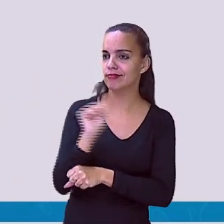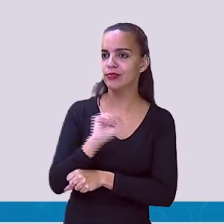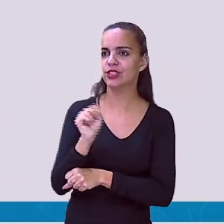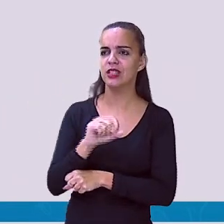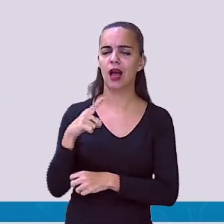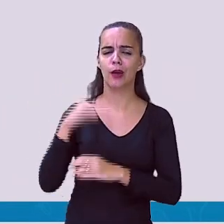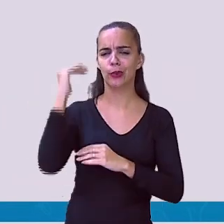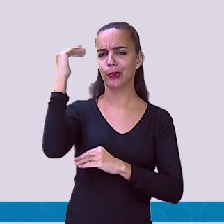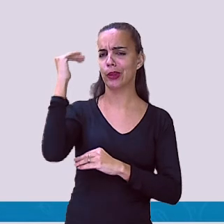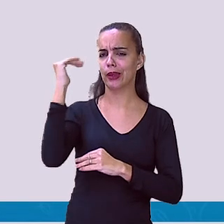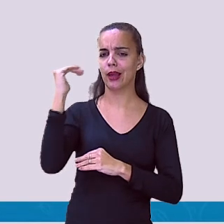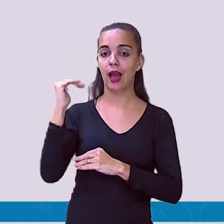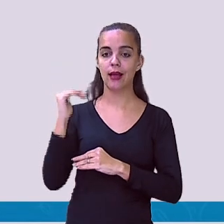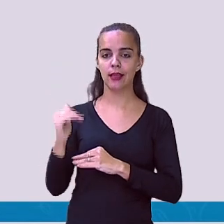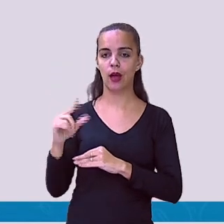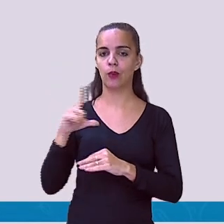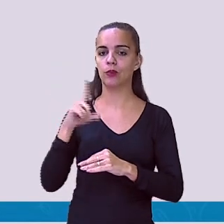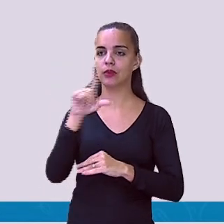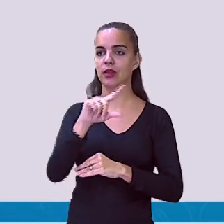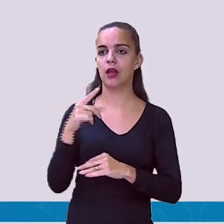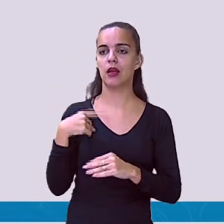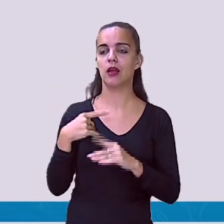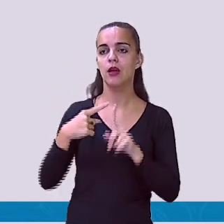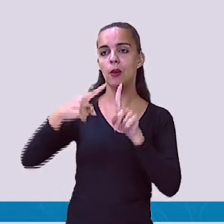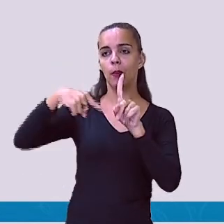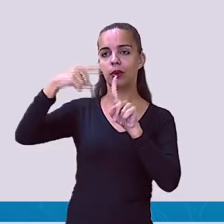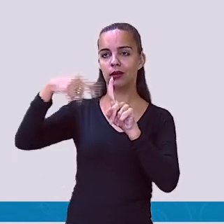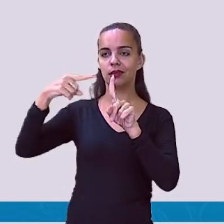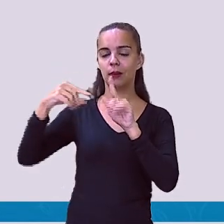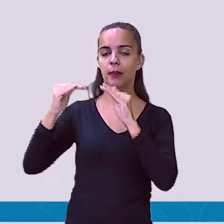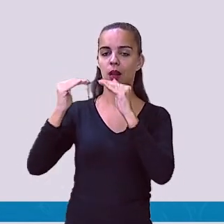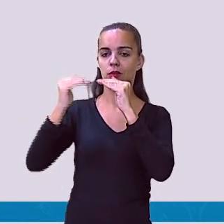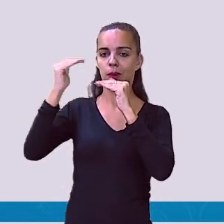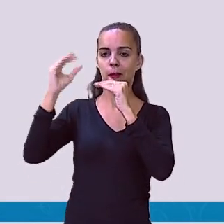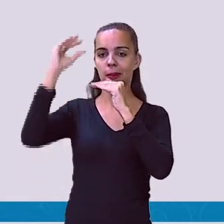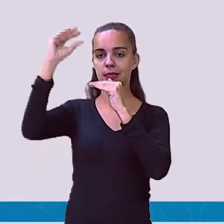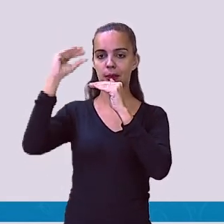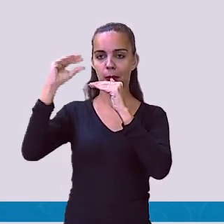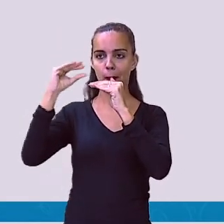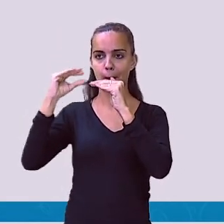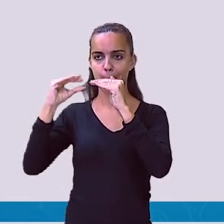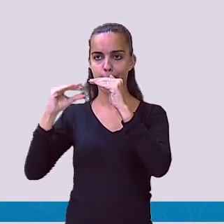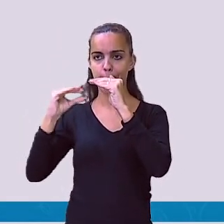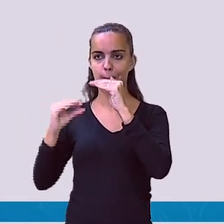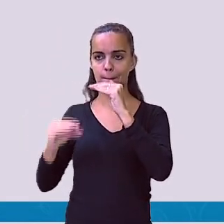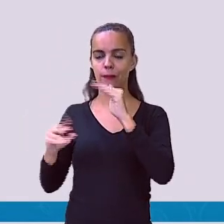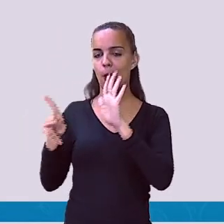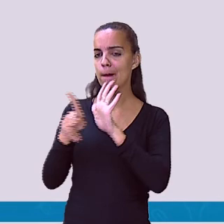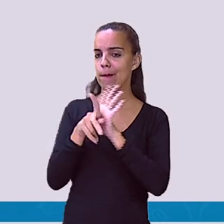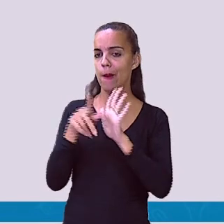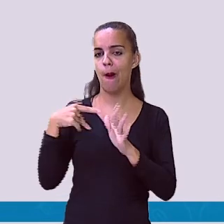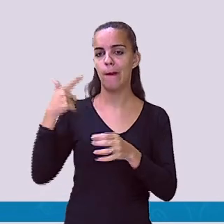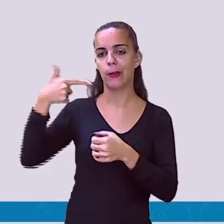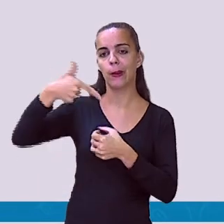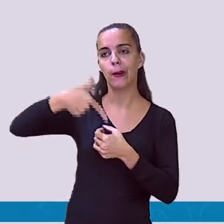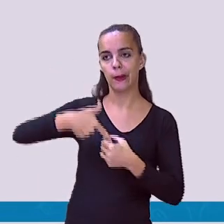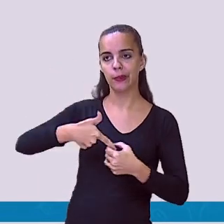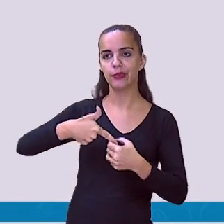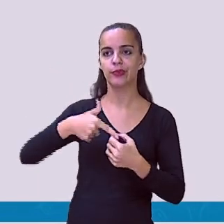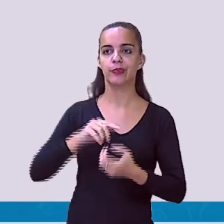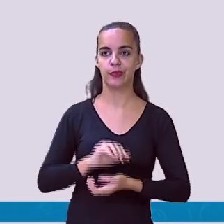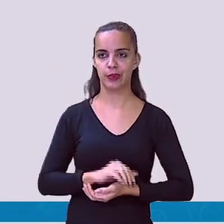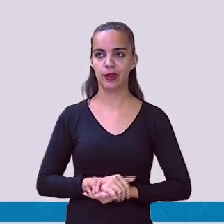as frações que foram separadas do petróleo bruto,